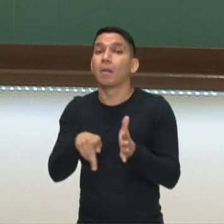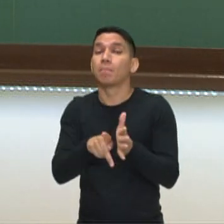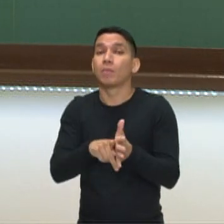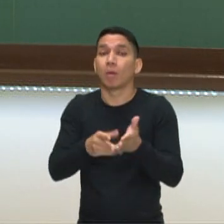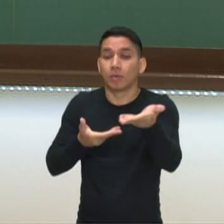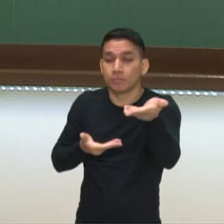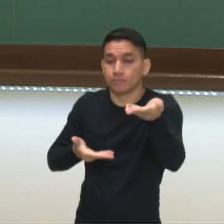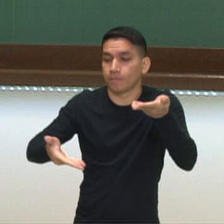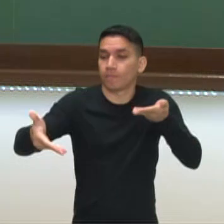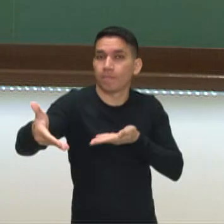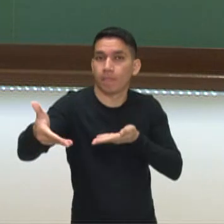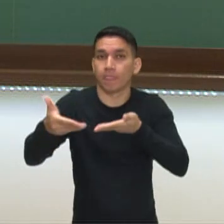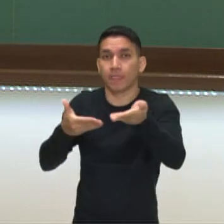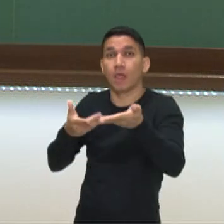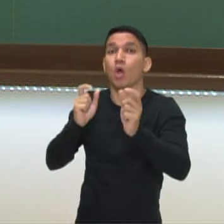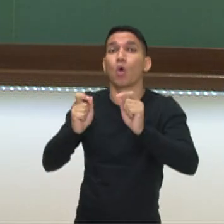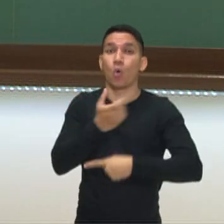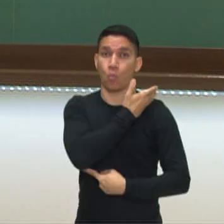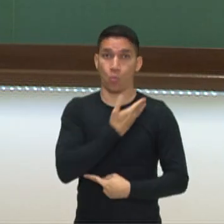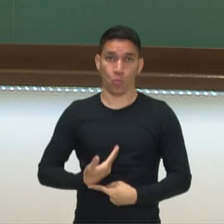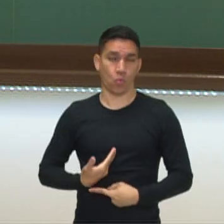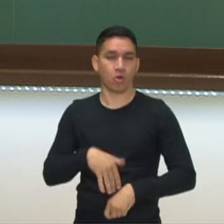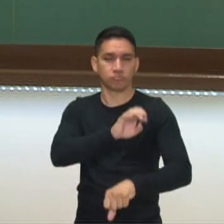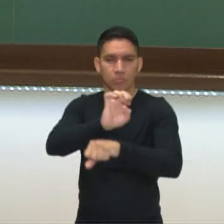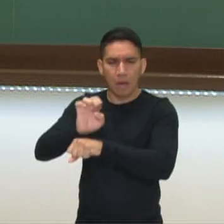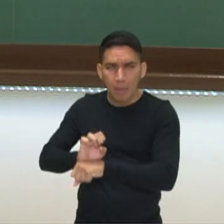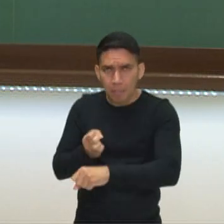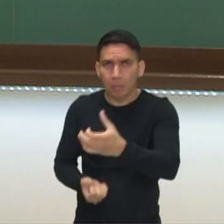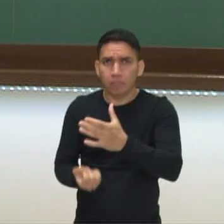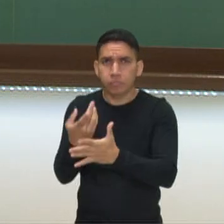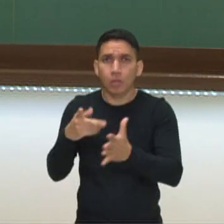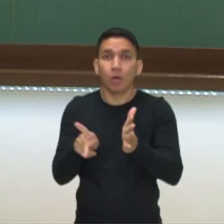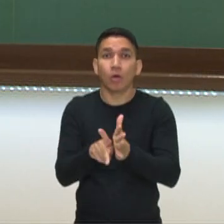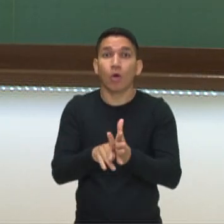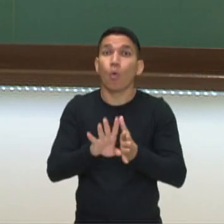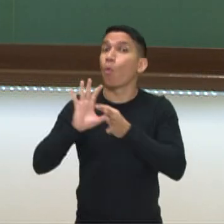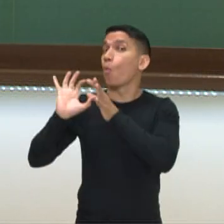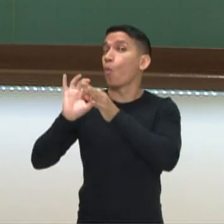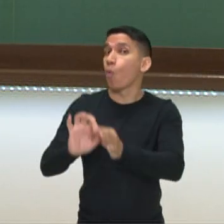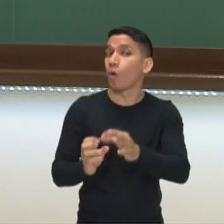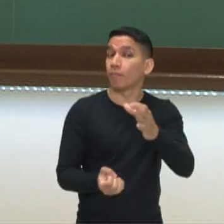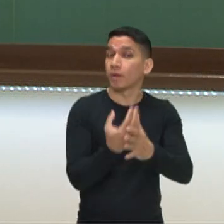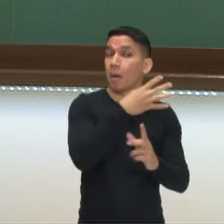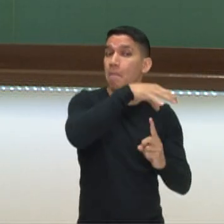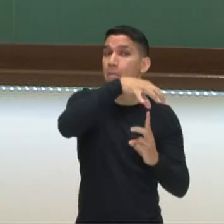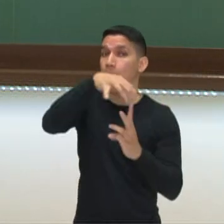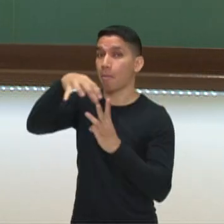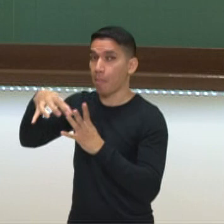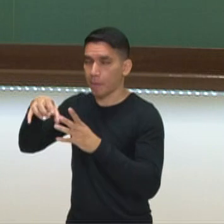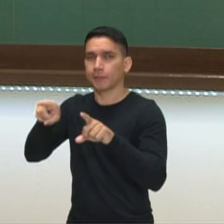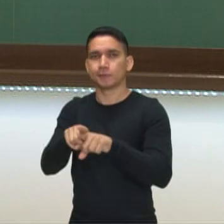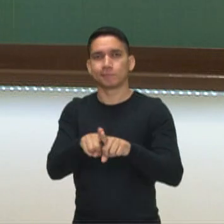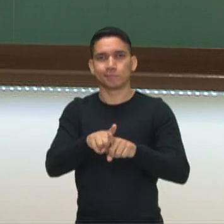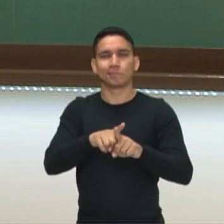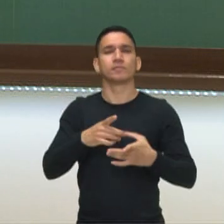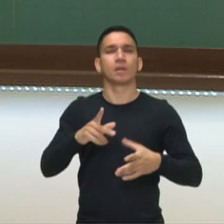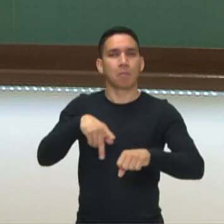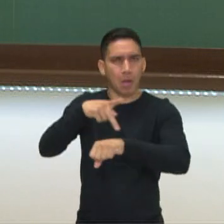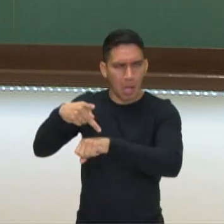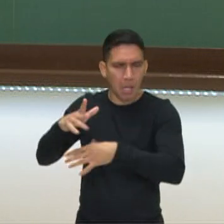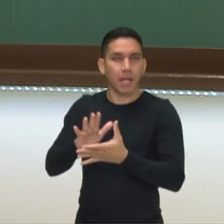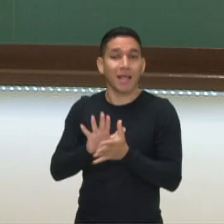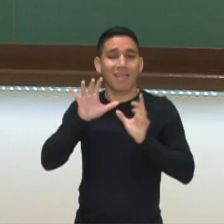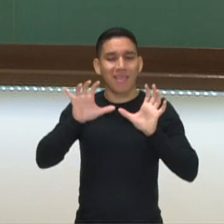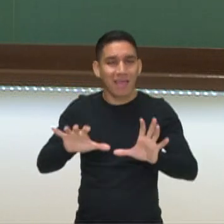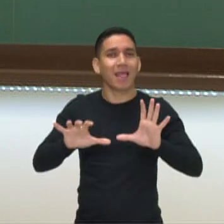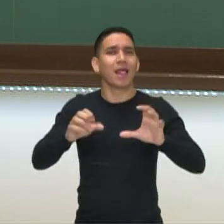Estado. Aconteceu, então, no contexto da formação das monarquias nacionais, né? E esse sistema tinha